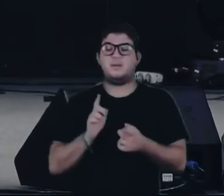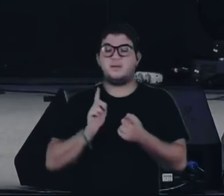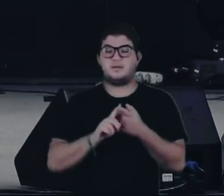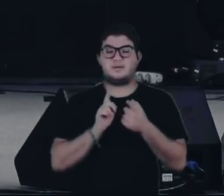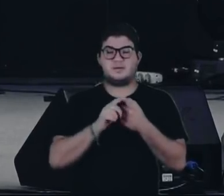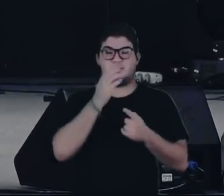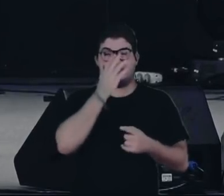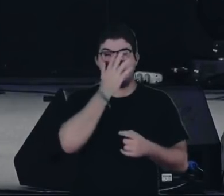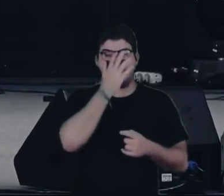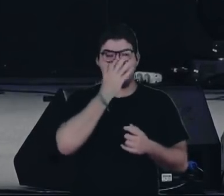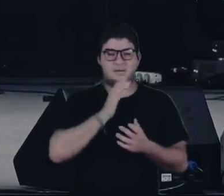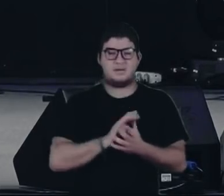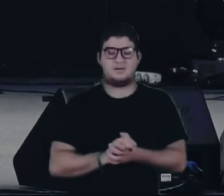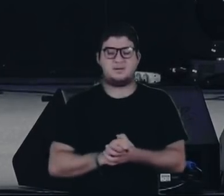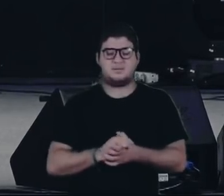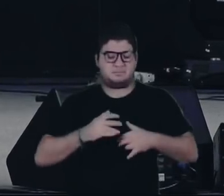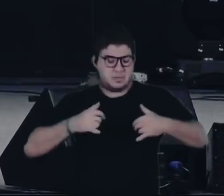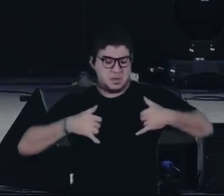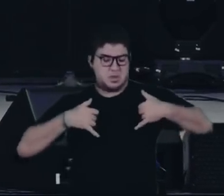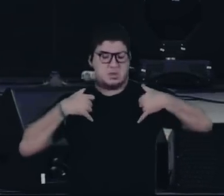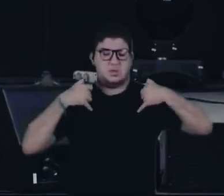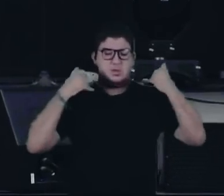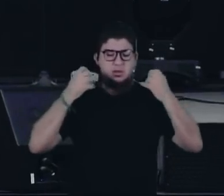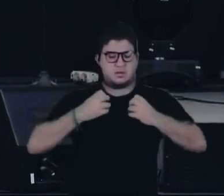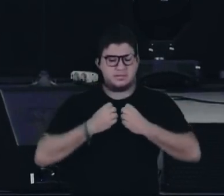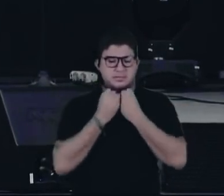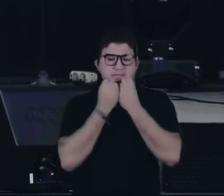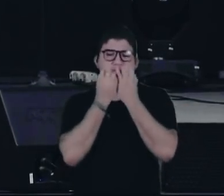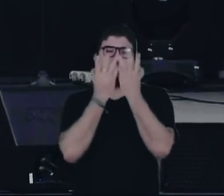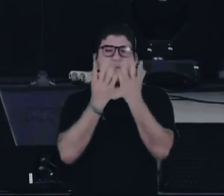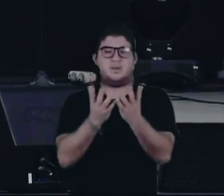gente aprendeu muito mais sobre egoísmo do que sobre doação.